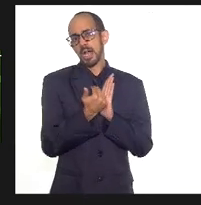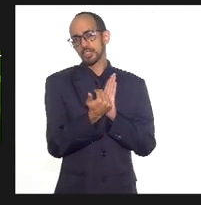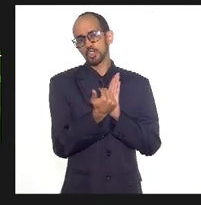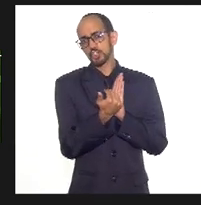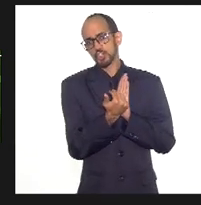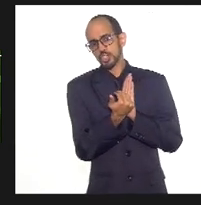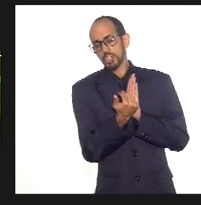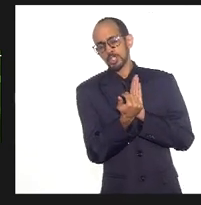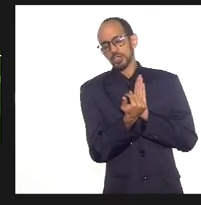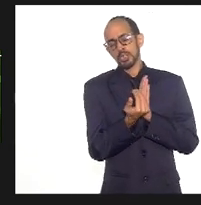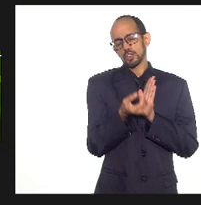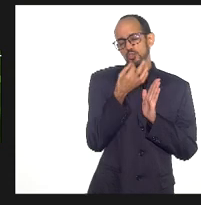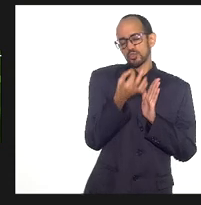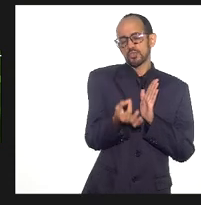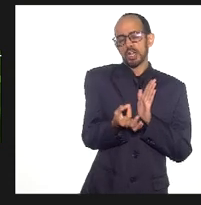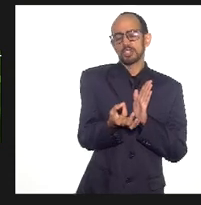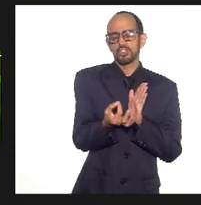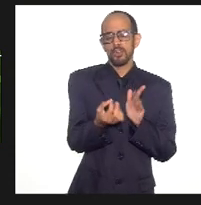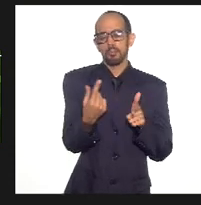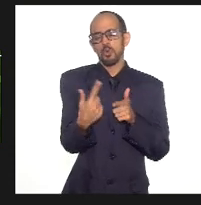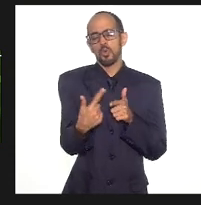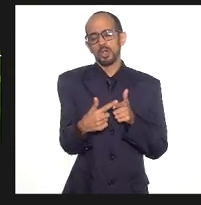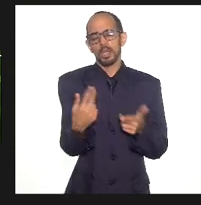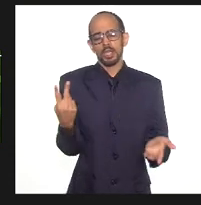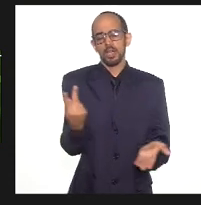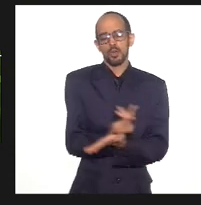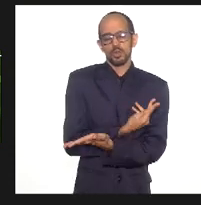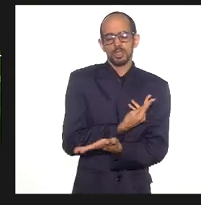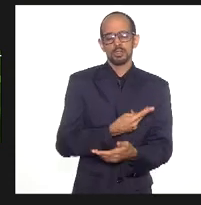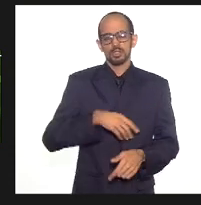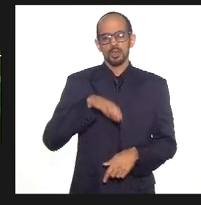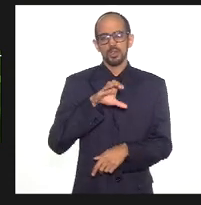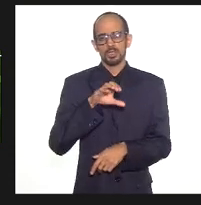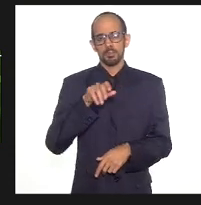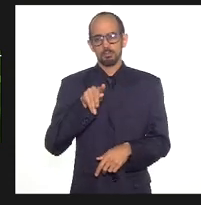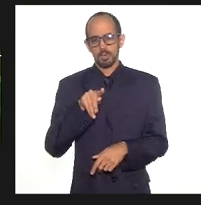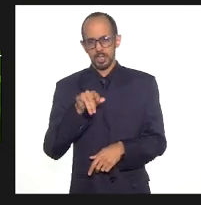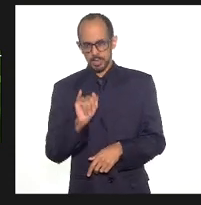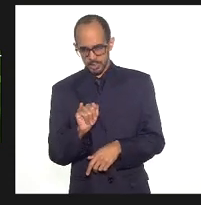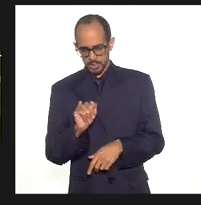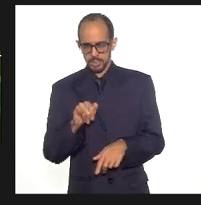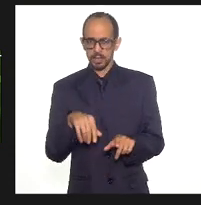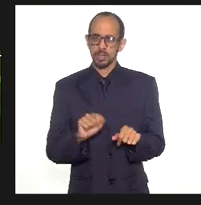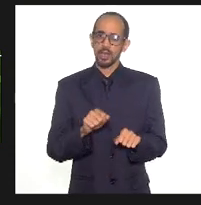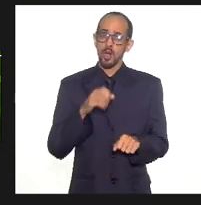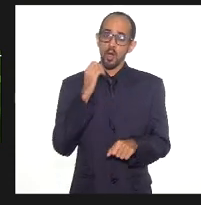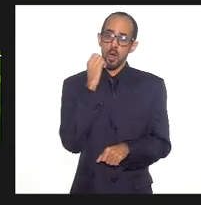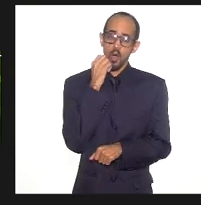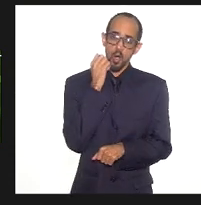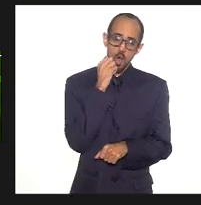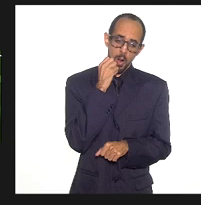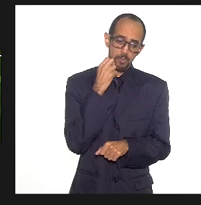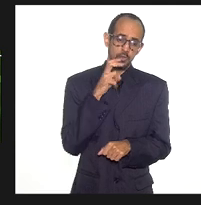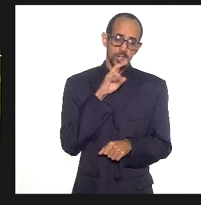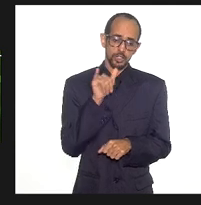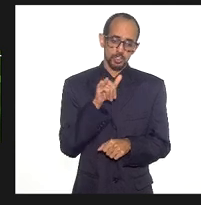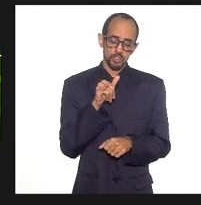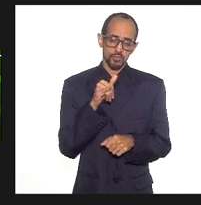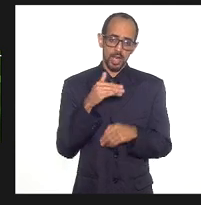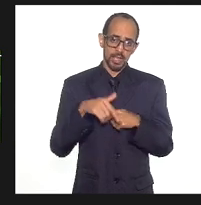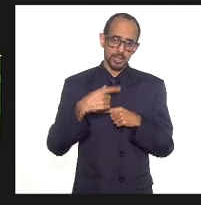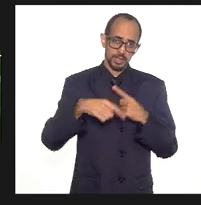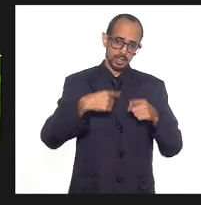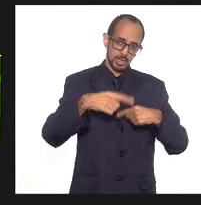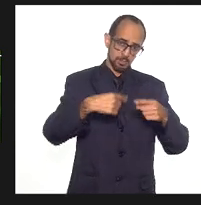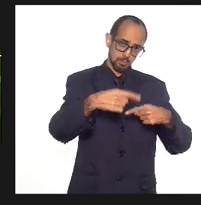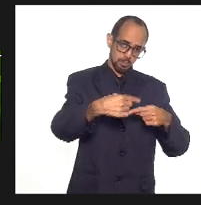que justificou a criação da CPI, dentre outras questões, por óbvio que a gente vai enfrentar mais à frente. E